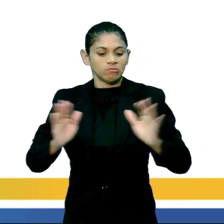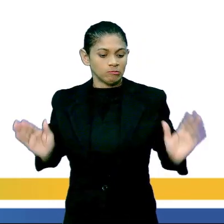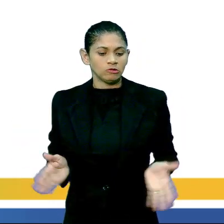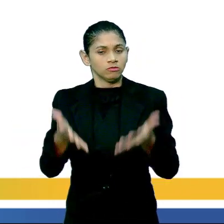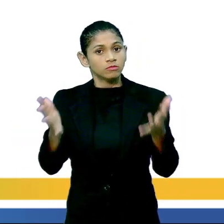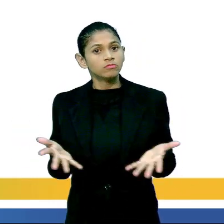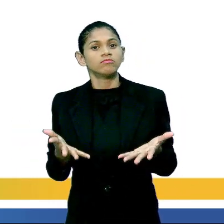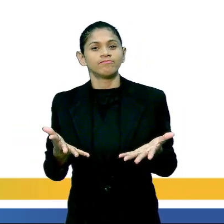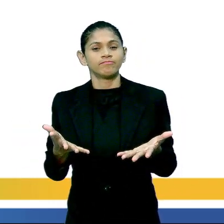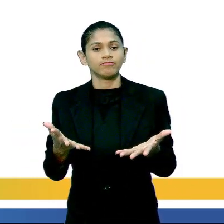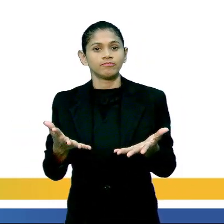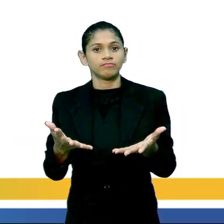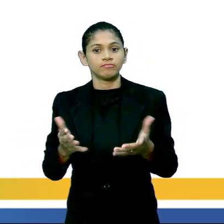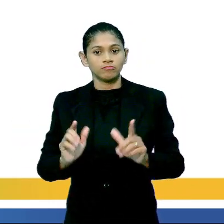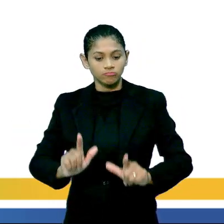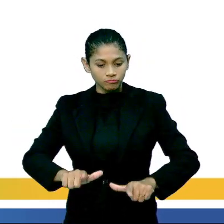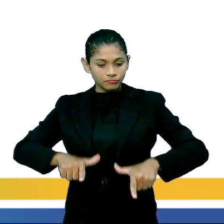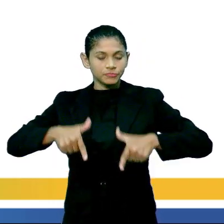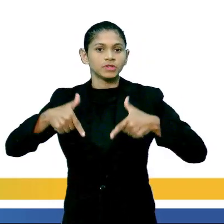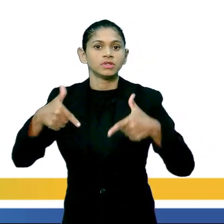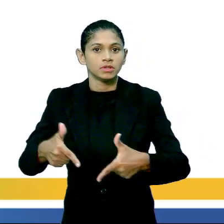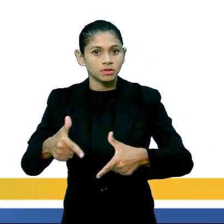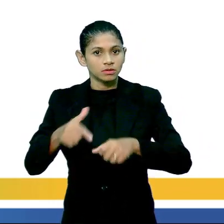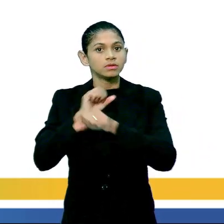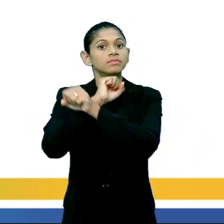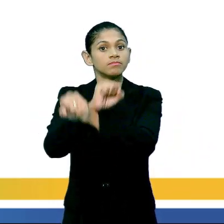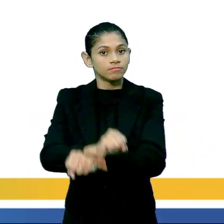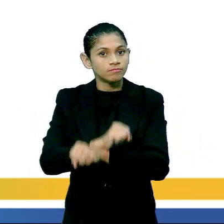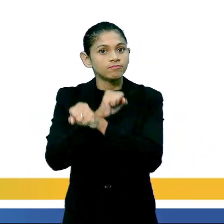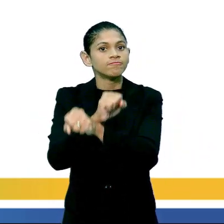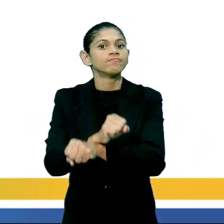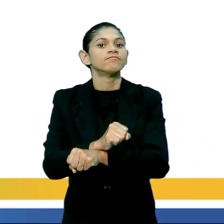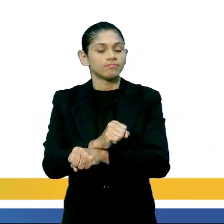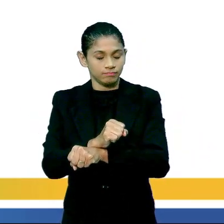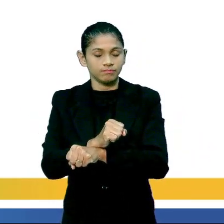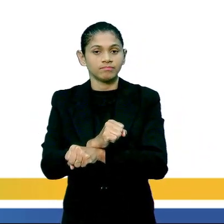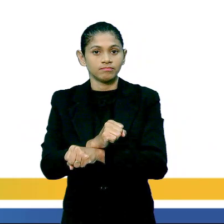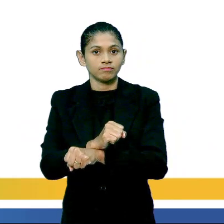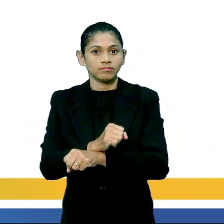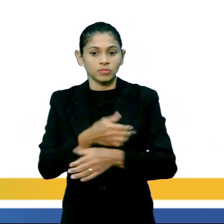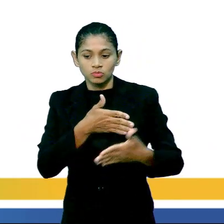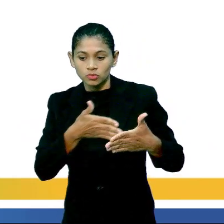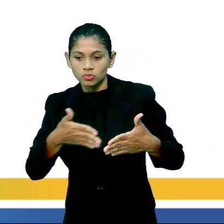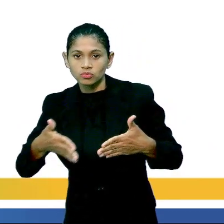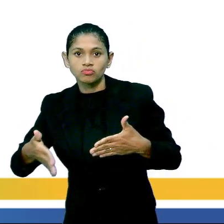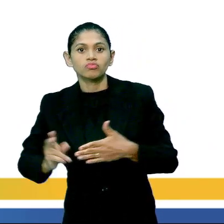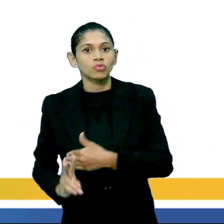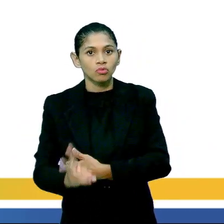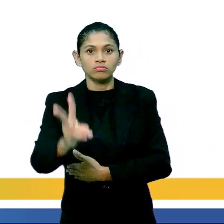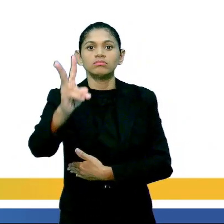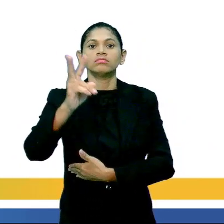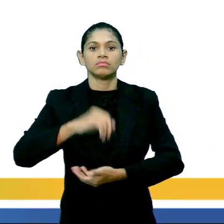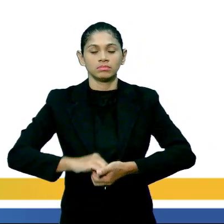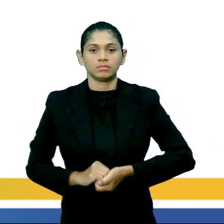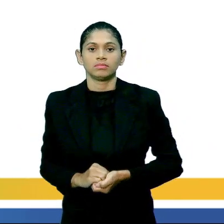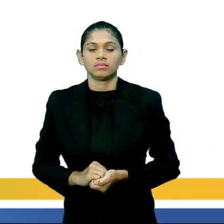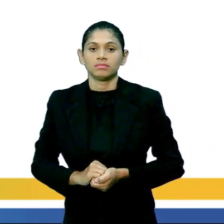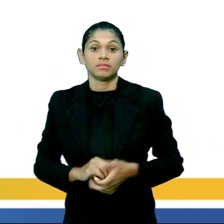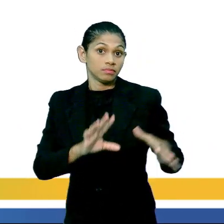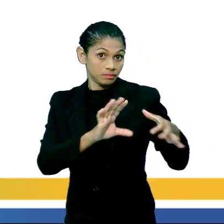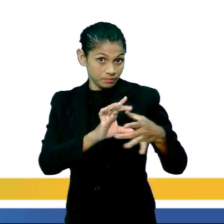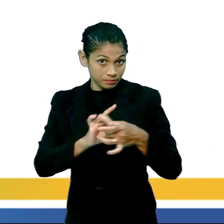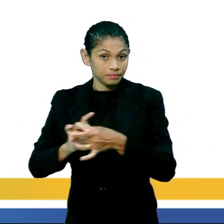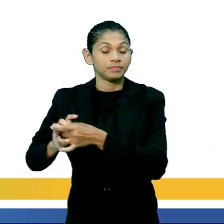defendiam a escravidão, a manutenção desse sistema escravagista, tá bom? Então é nesse